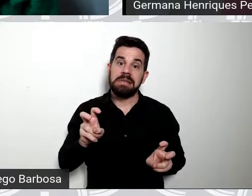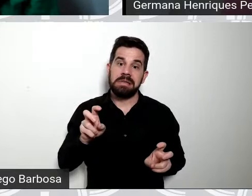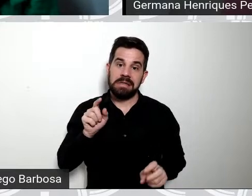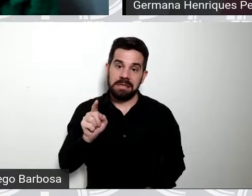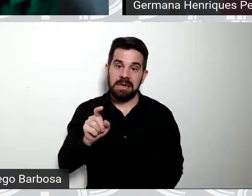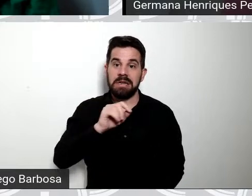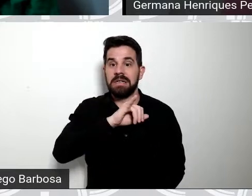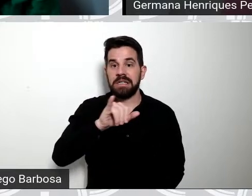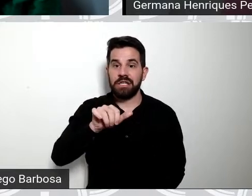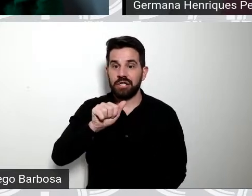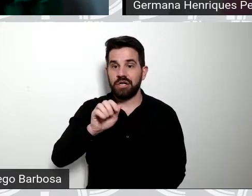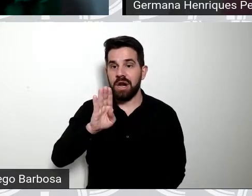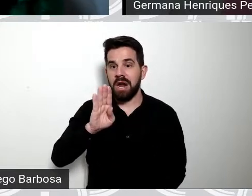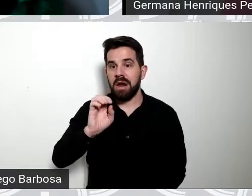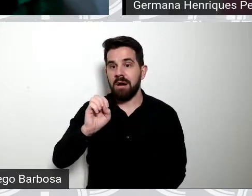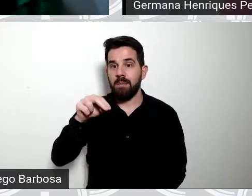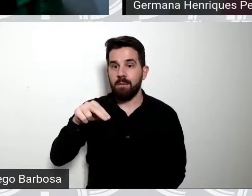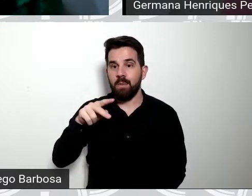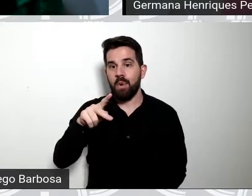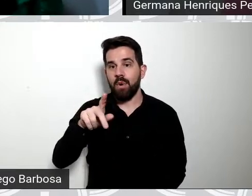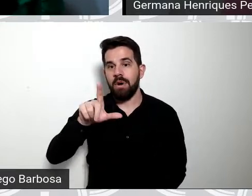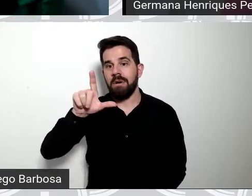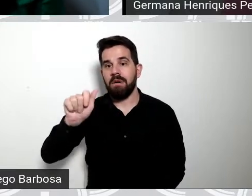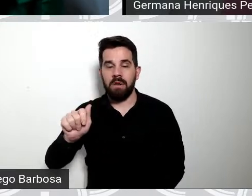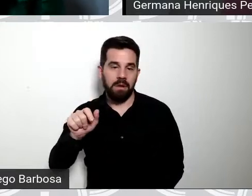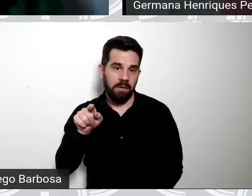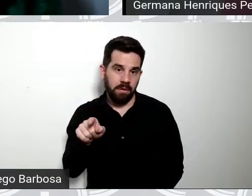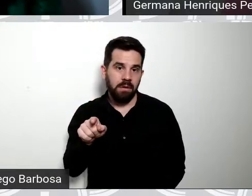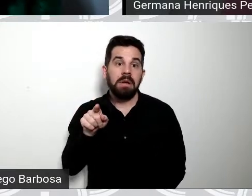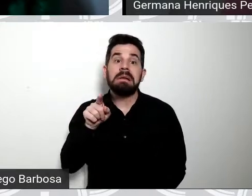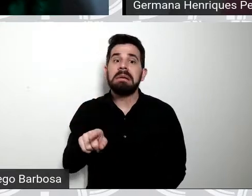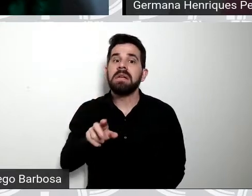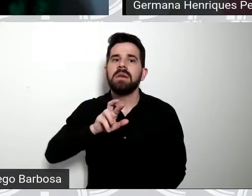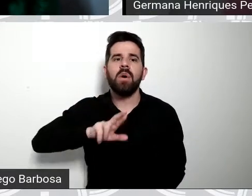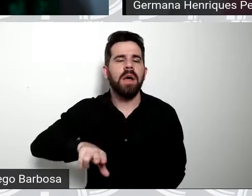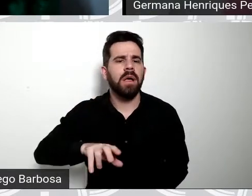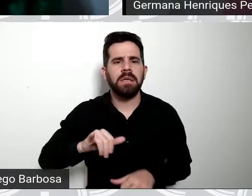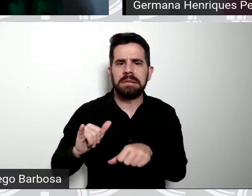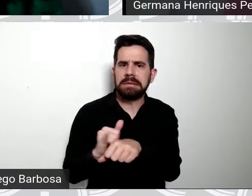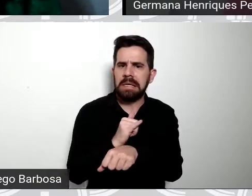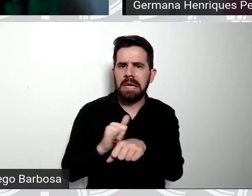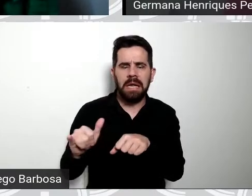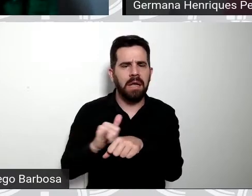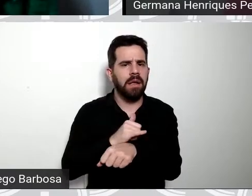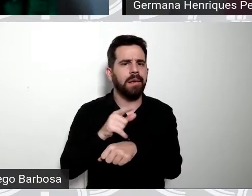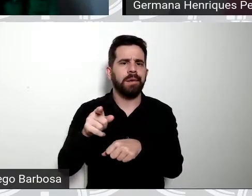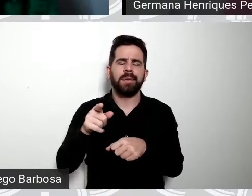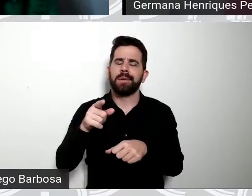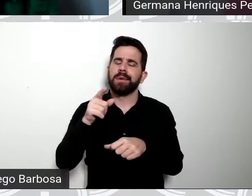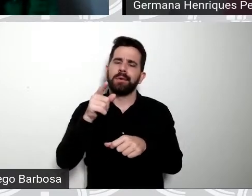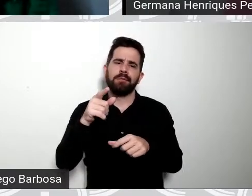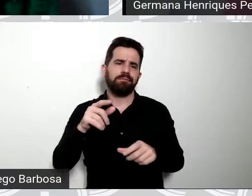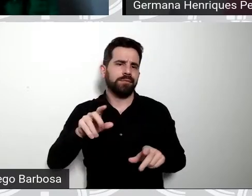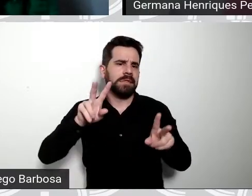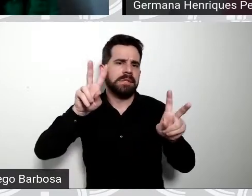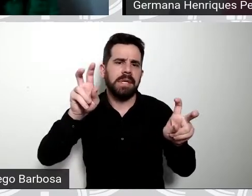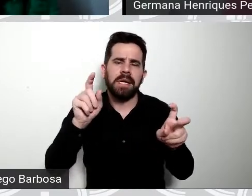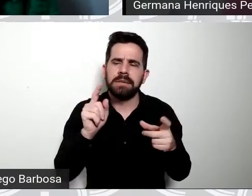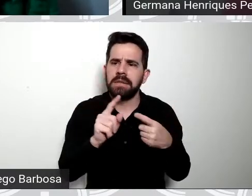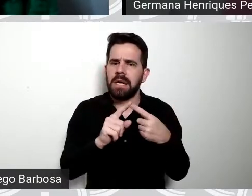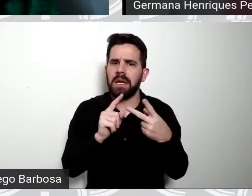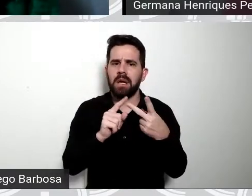é apenas uma técnica, apresentação do plano, citações, nota de rodapé, mas uma escolha.